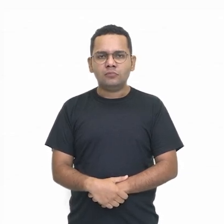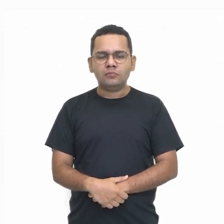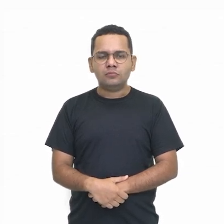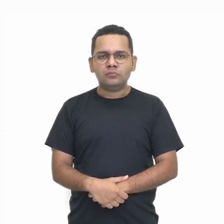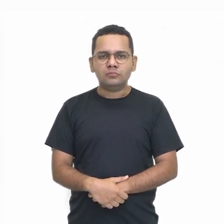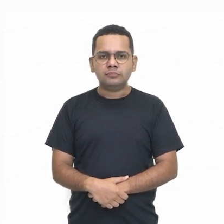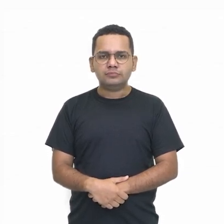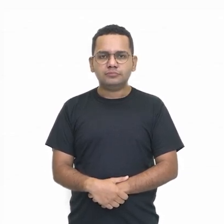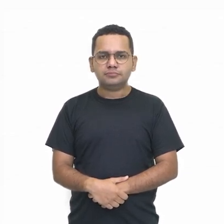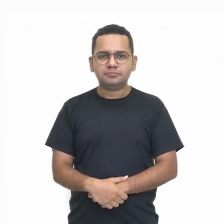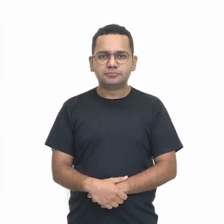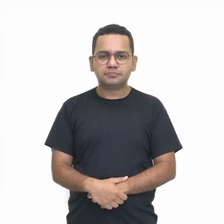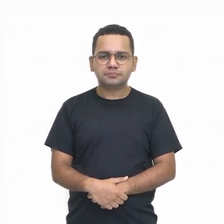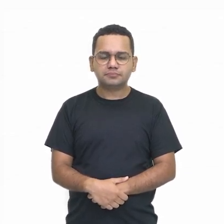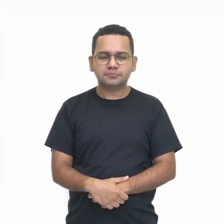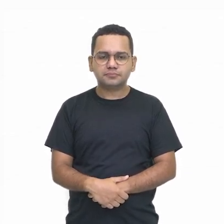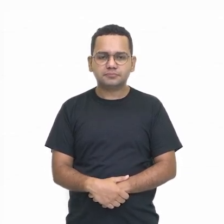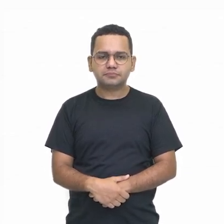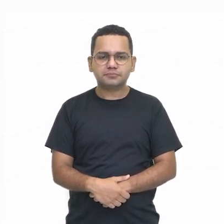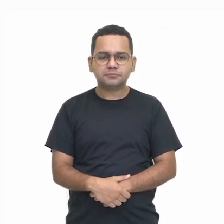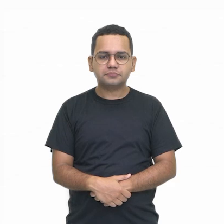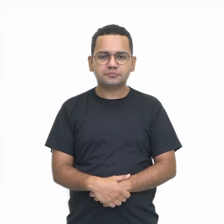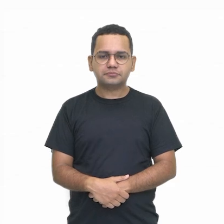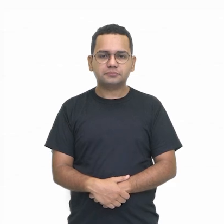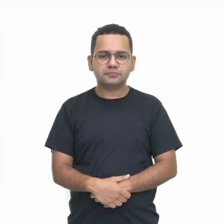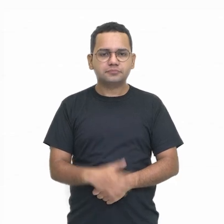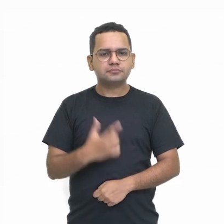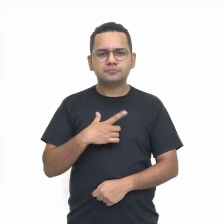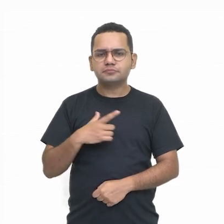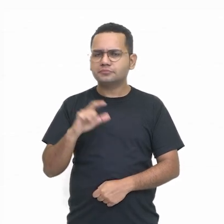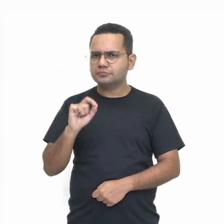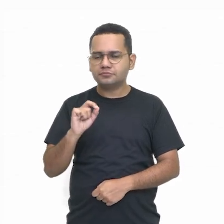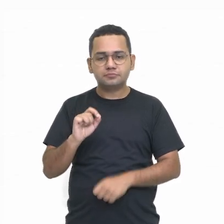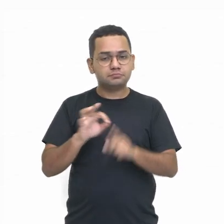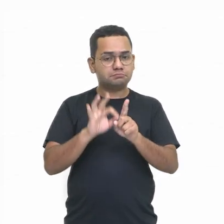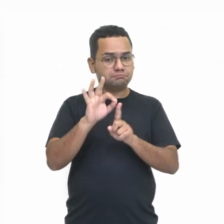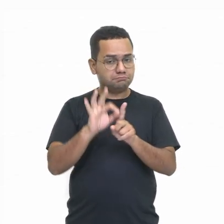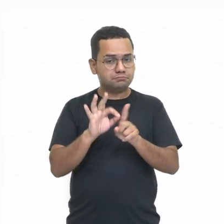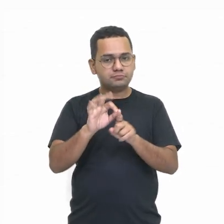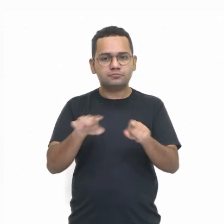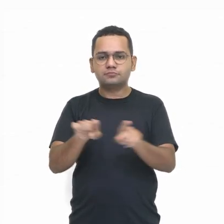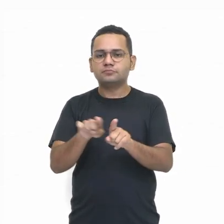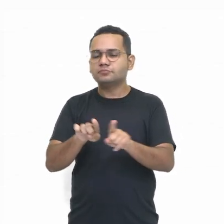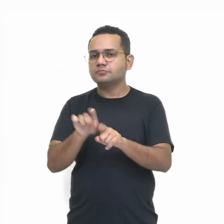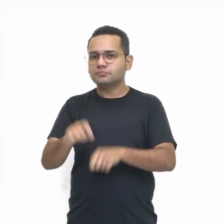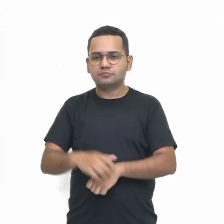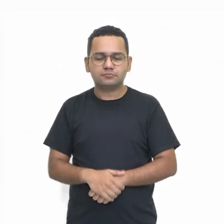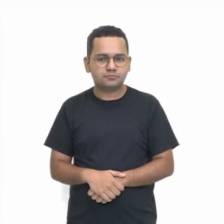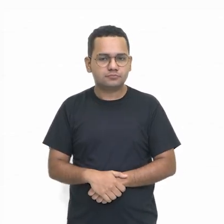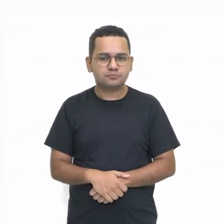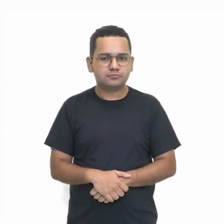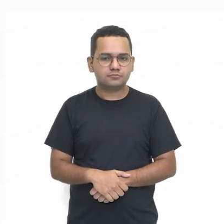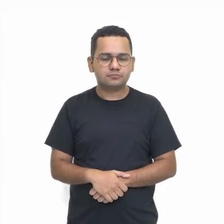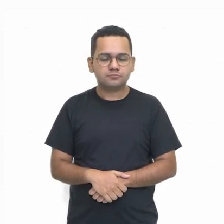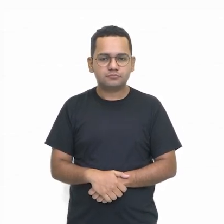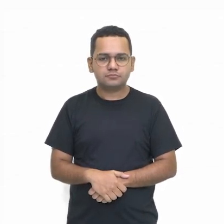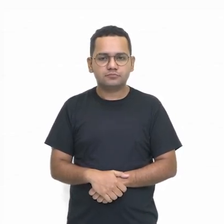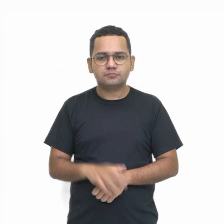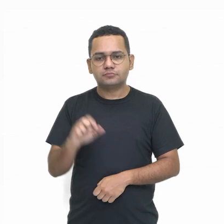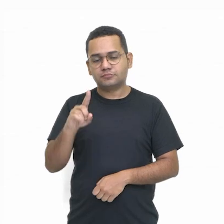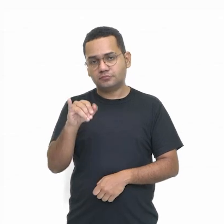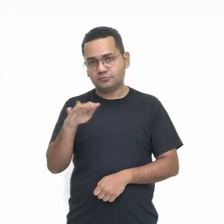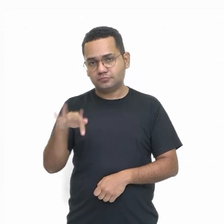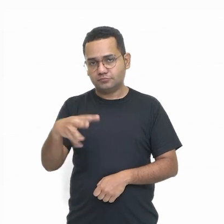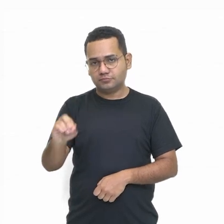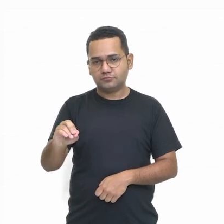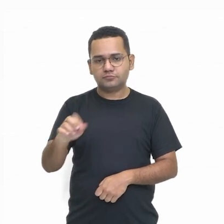naquela época da atmosfera primitiva, simulando ciclos de aquecimento e condensação da água que provocaram as chuvas.